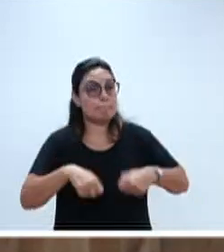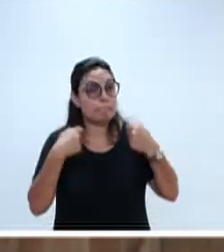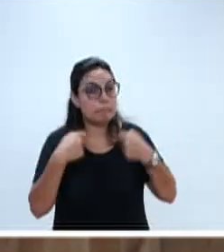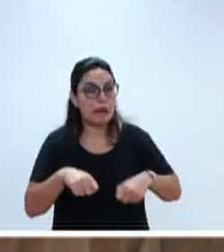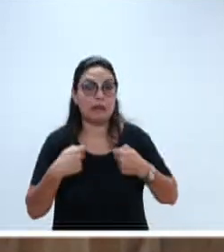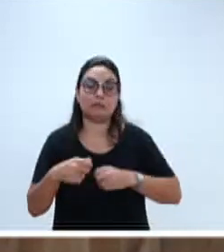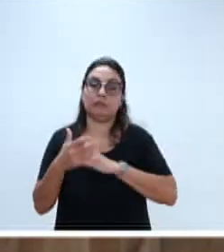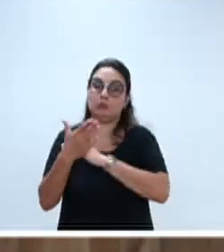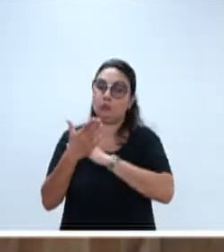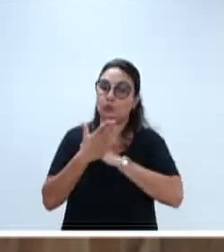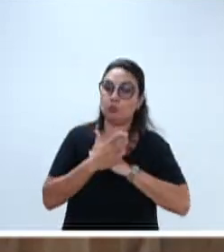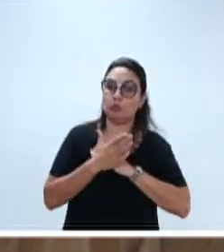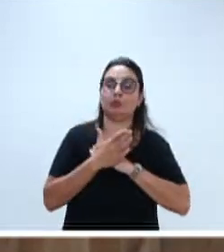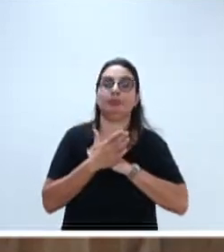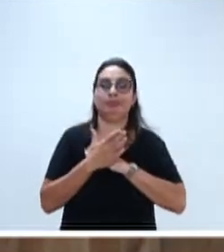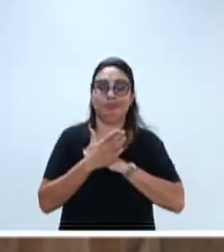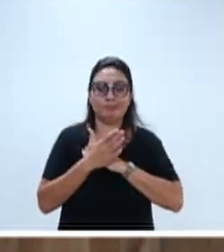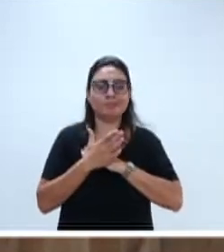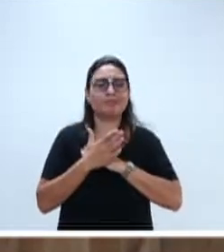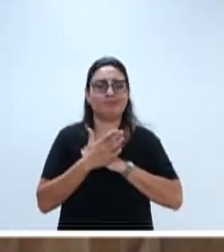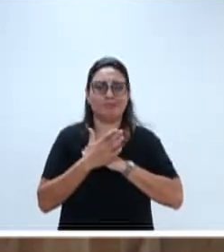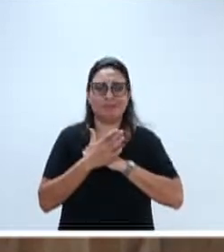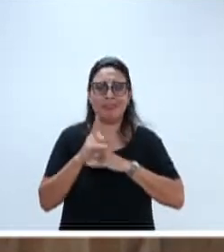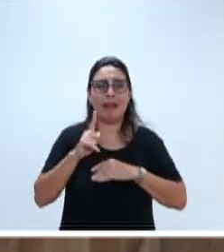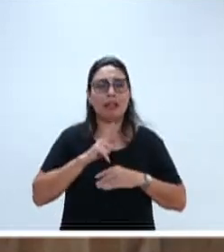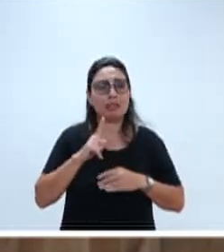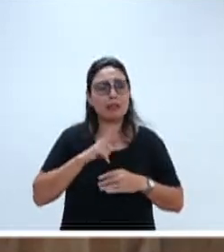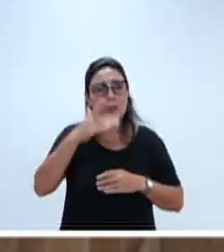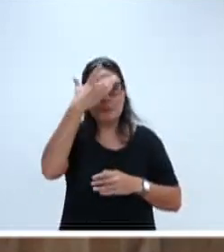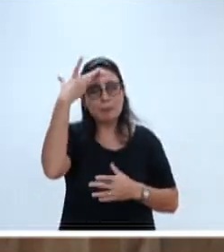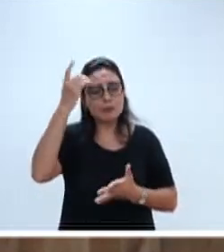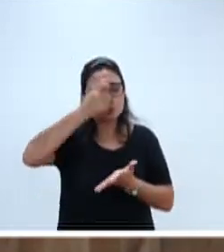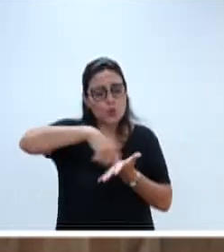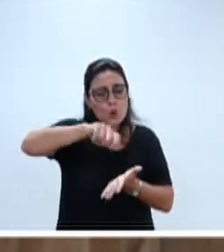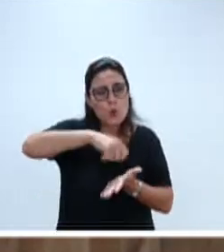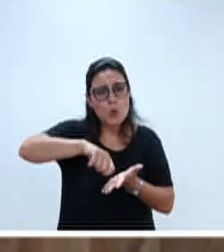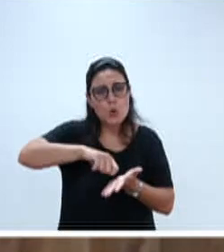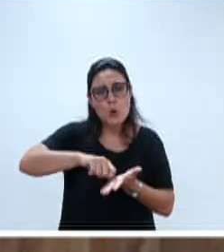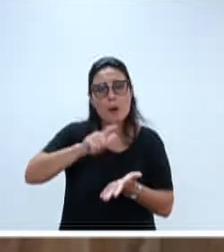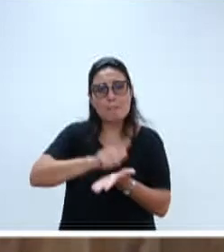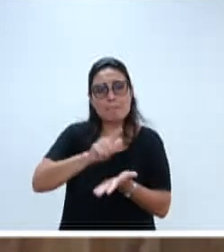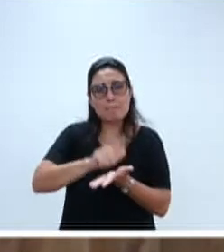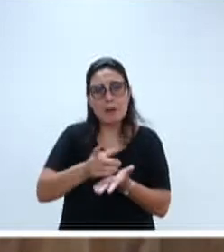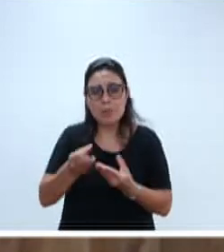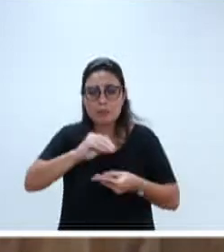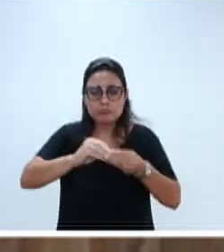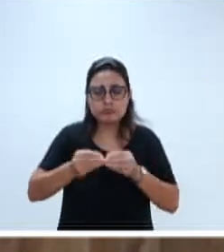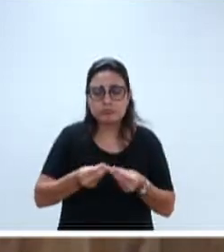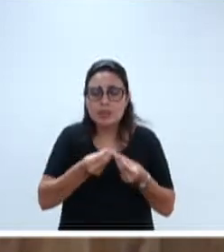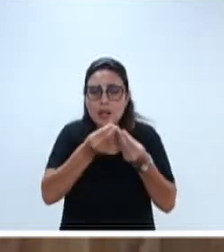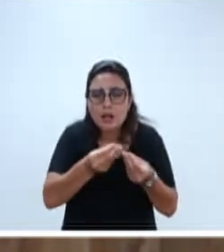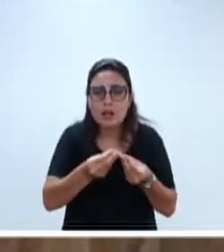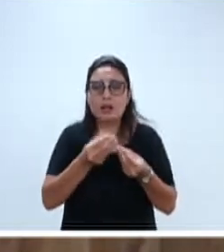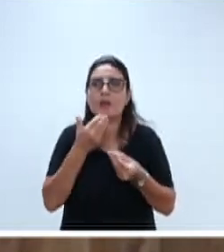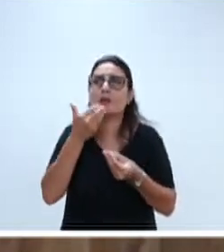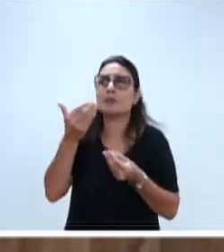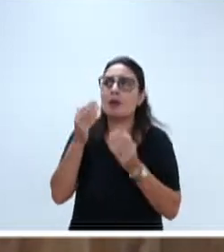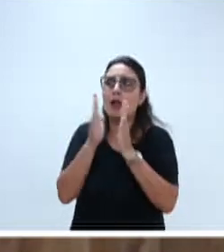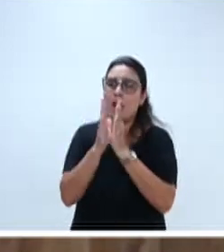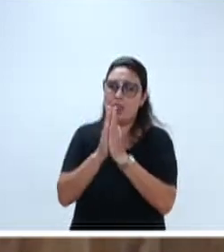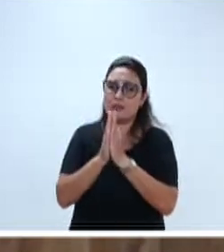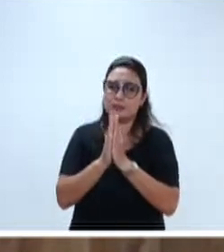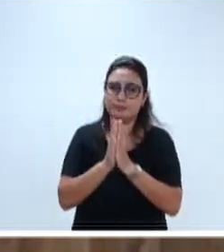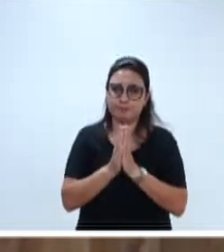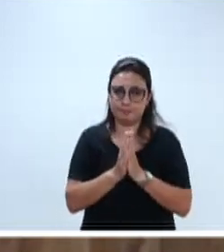Dr. Guaciro. E temos muitos outros pedidos de oração e nós vamos estar orando agora em nome de Jesus. Feche teus olhos. Senhor,